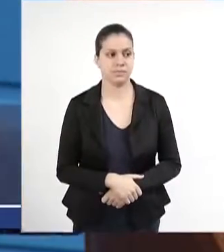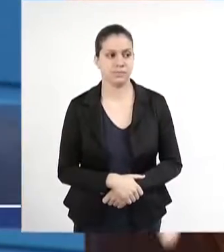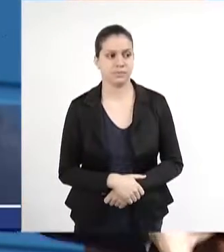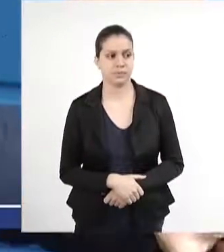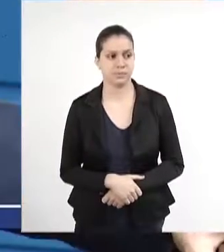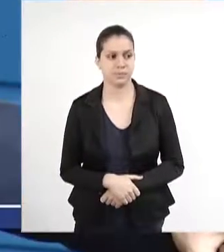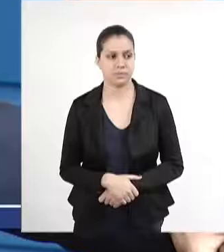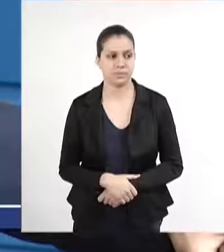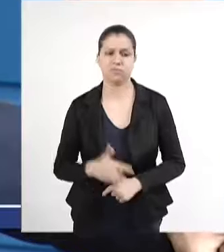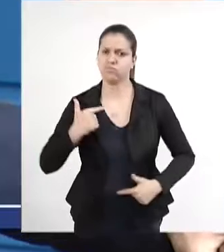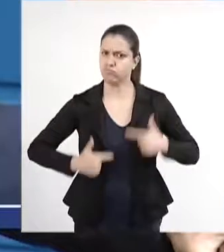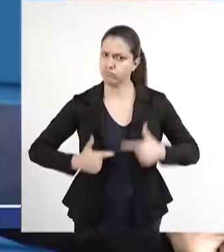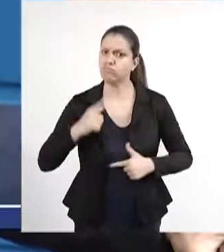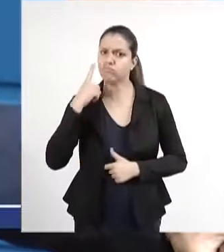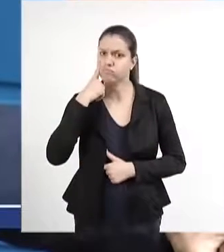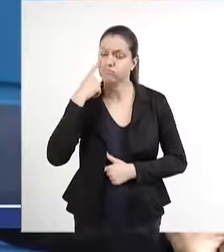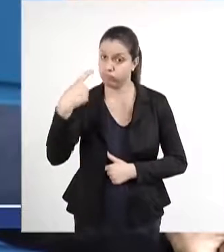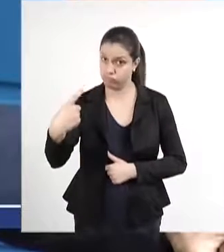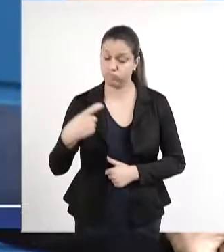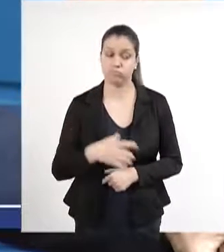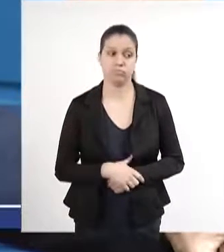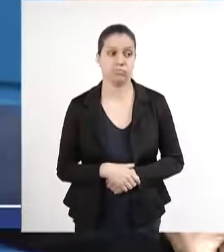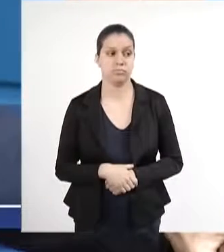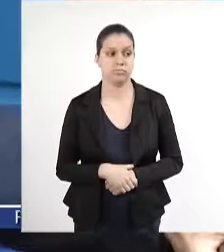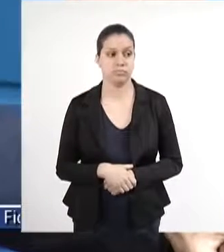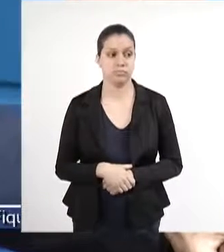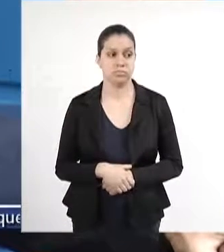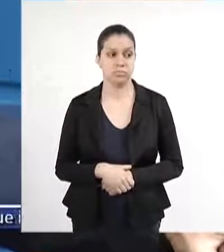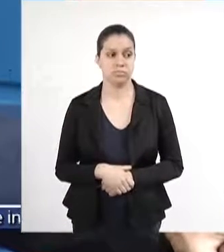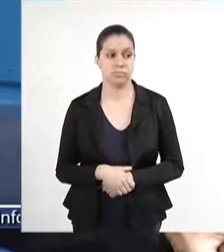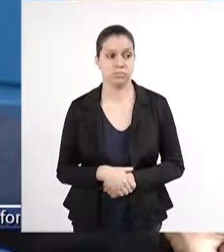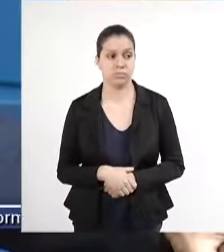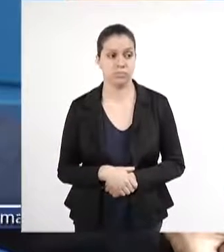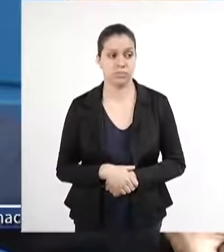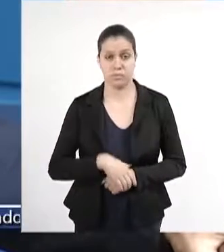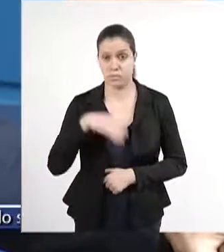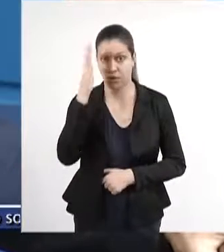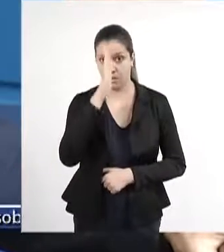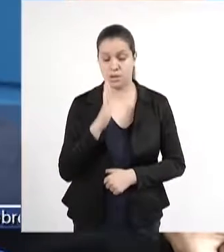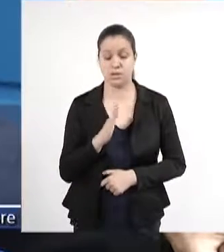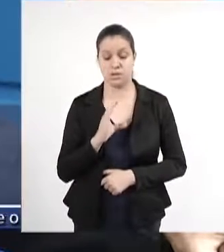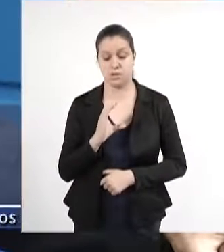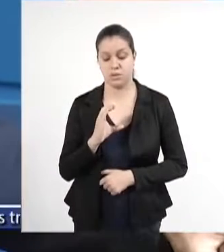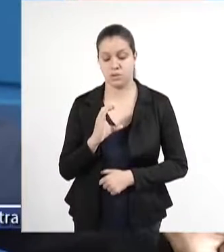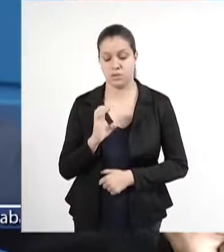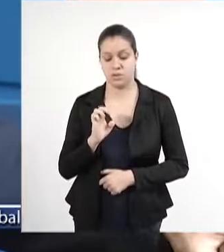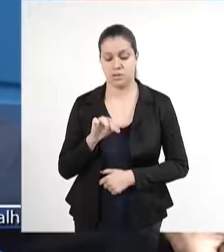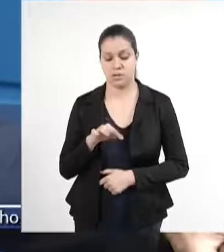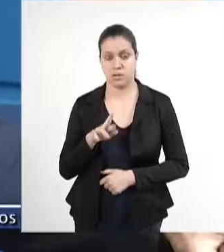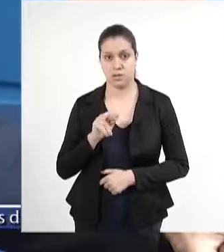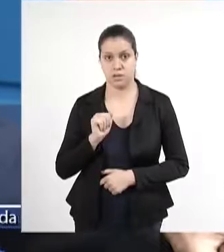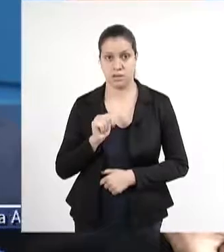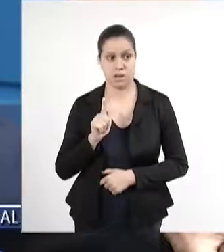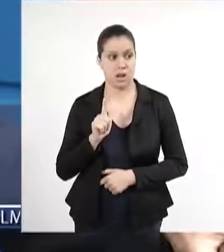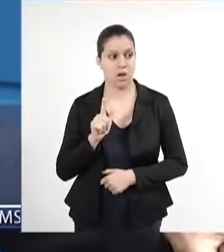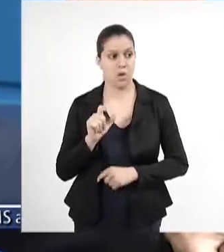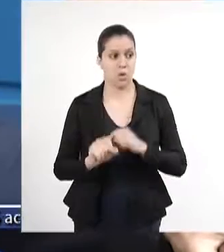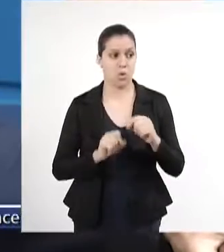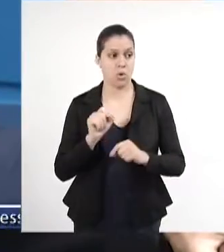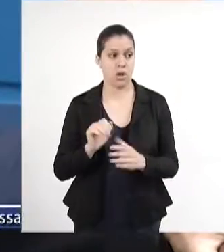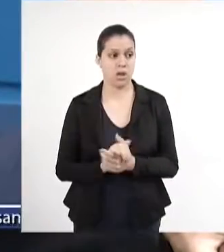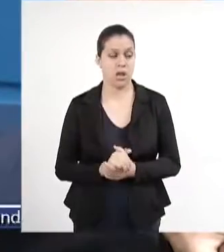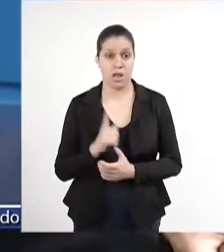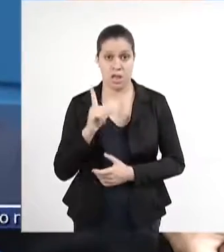Instrumento político interessante, né? O Brasil Central, deputado Pedro Kemp, é um consórcio de 7